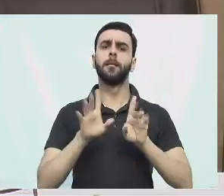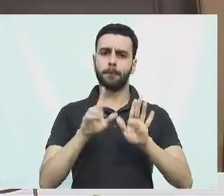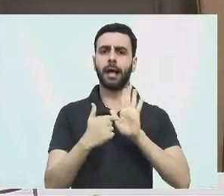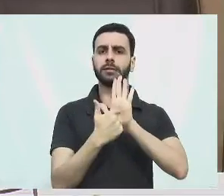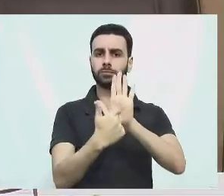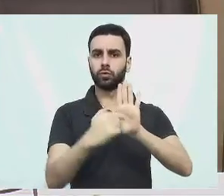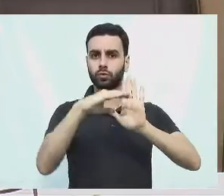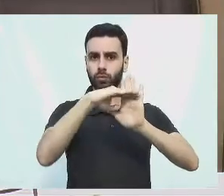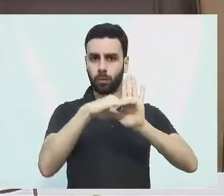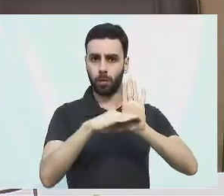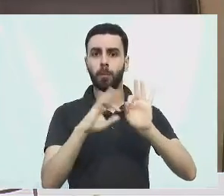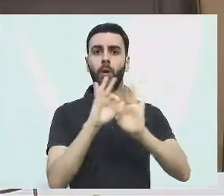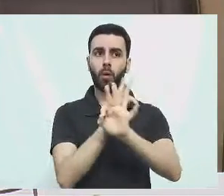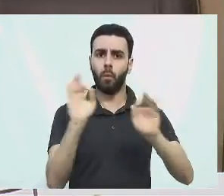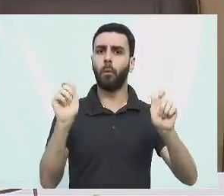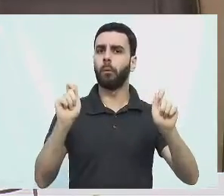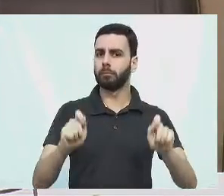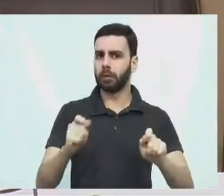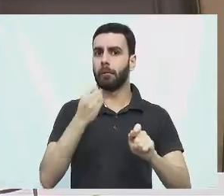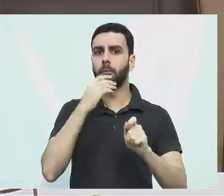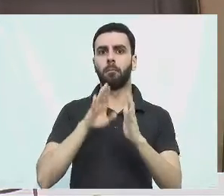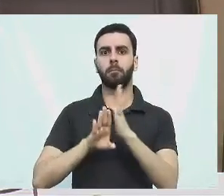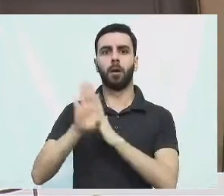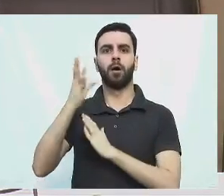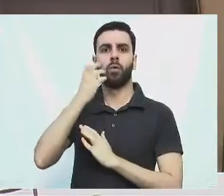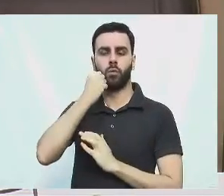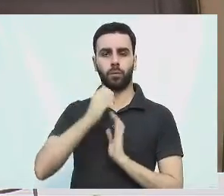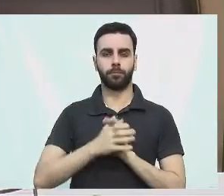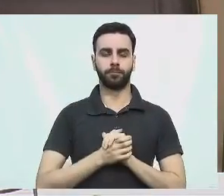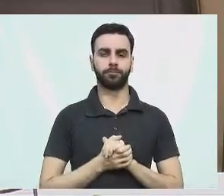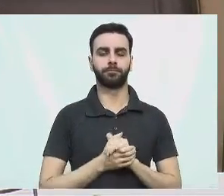demonstrou-se superavitário.